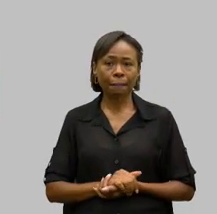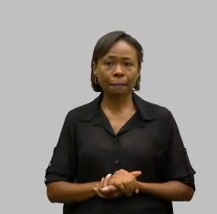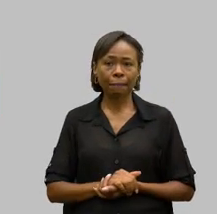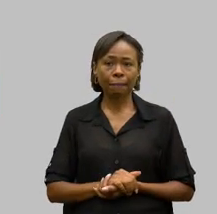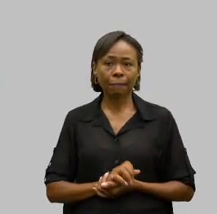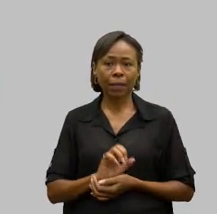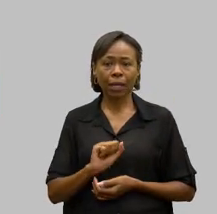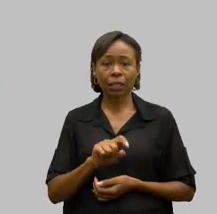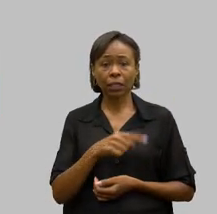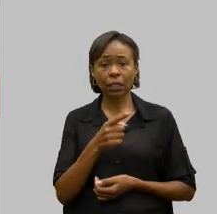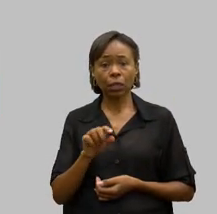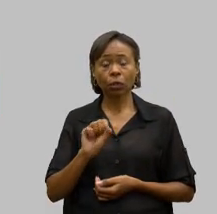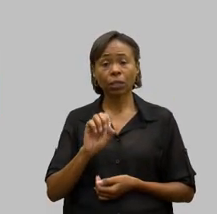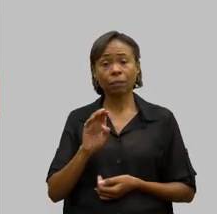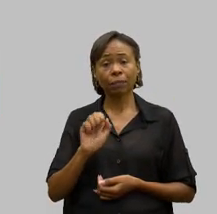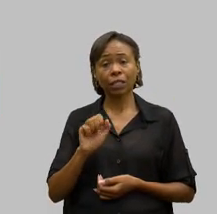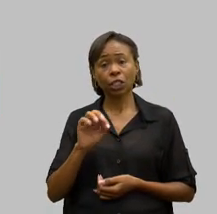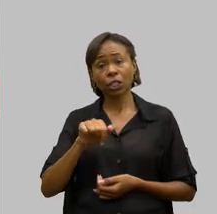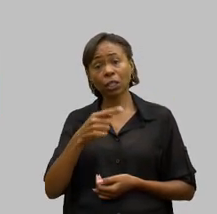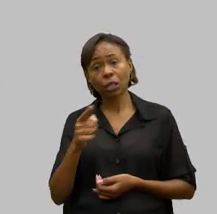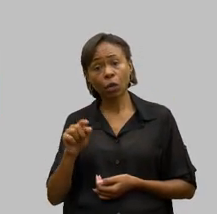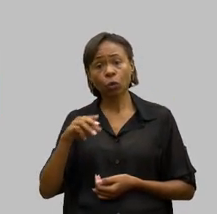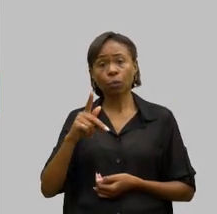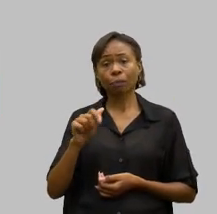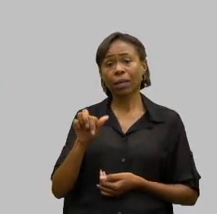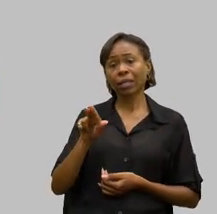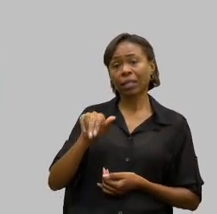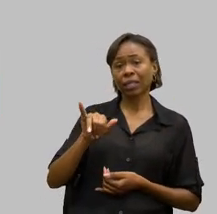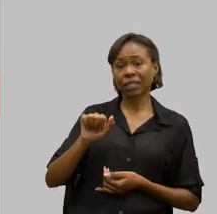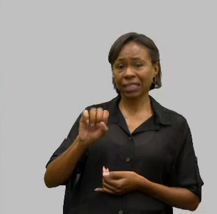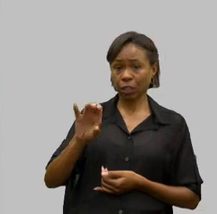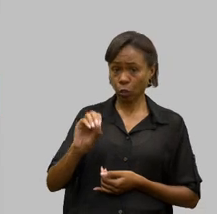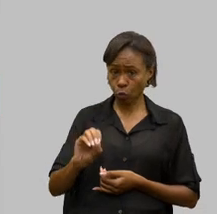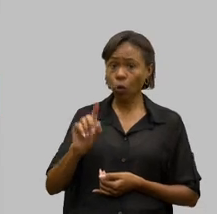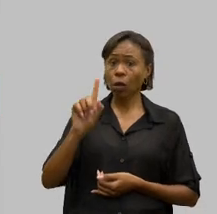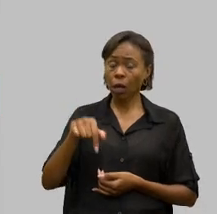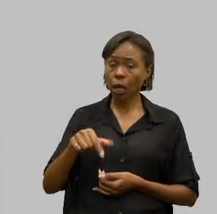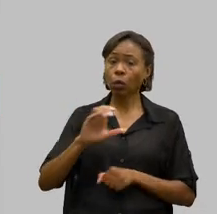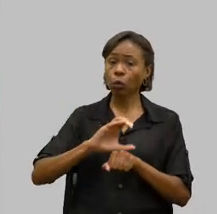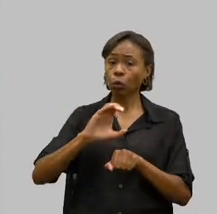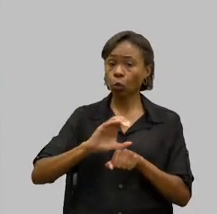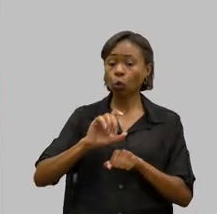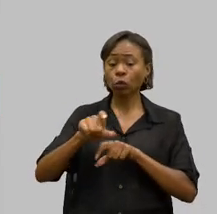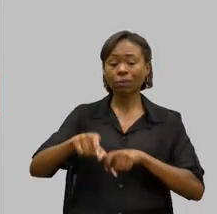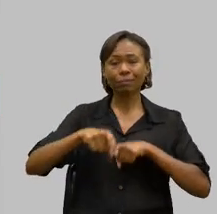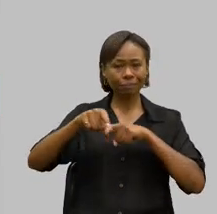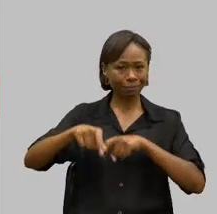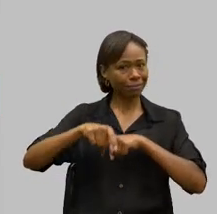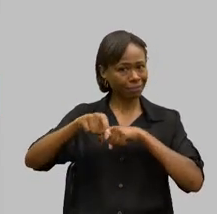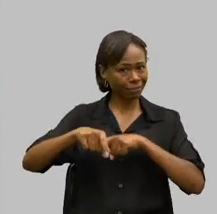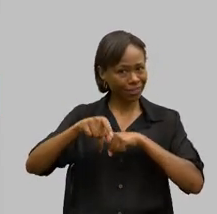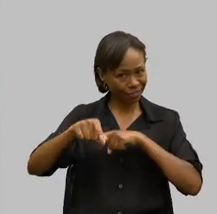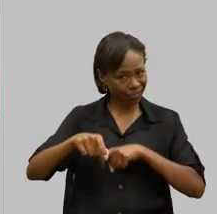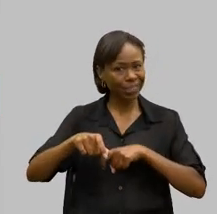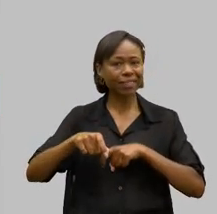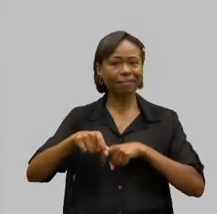em São Sebastião do Paraíso, inclusive com cursos técnicos em agricultura, lá com o competente